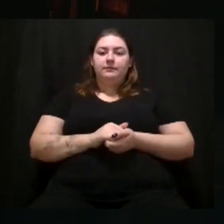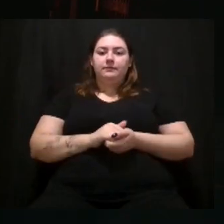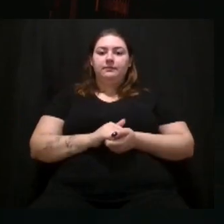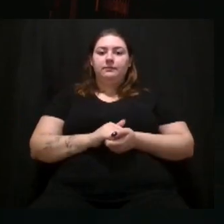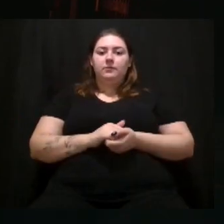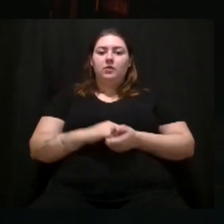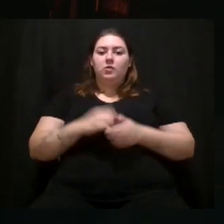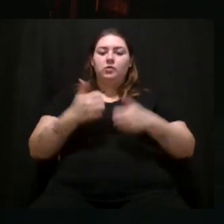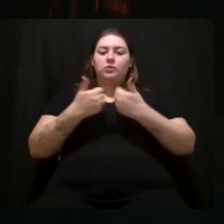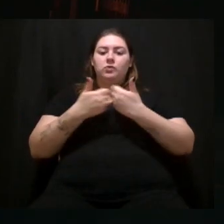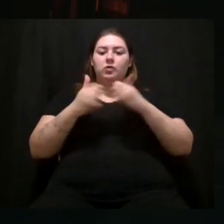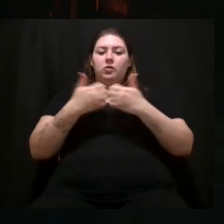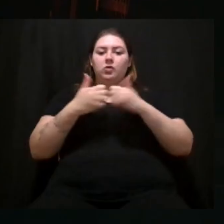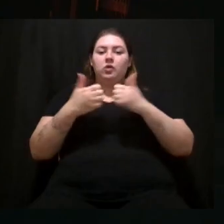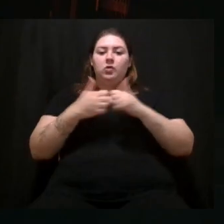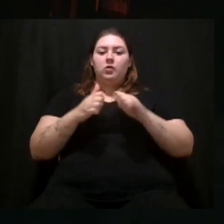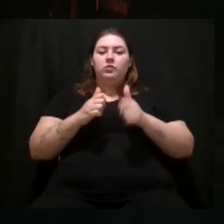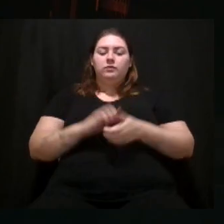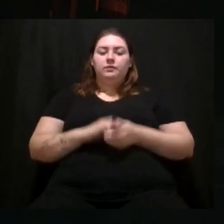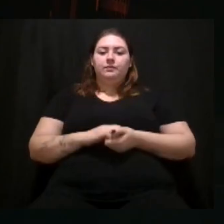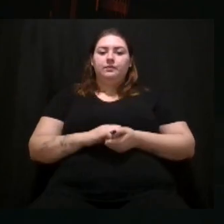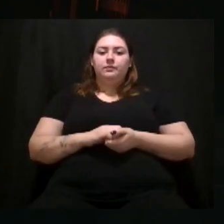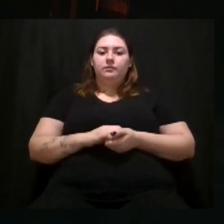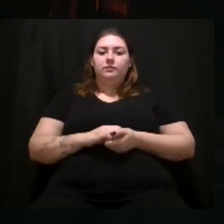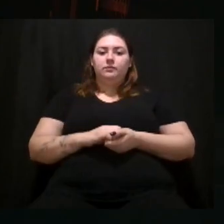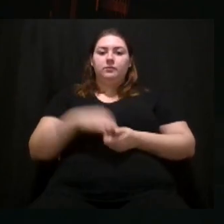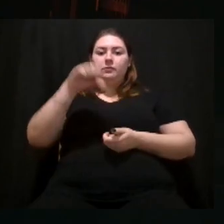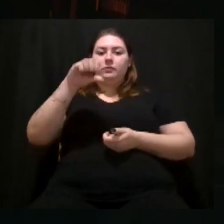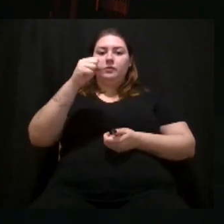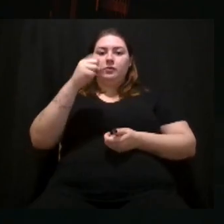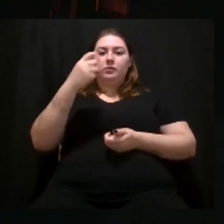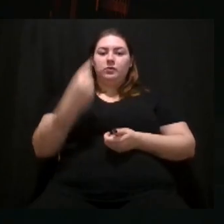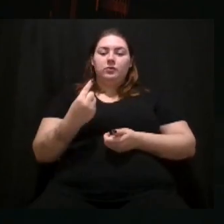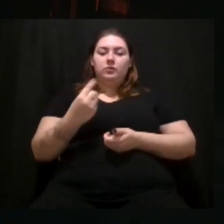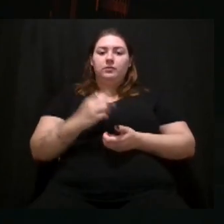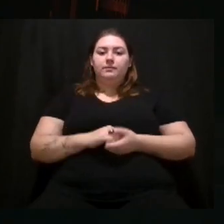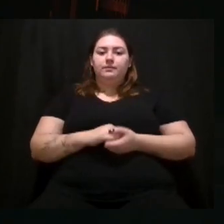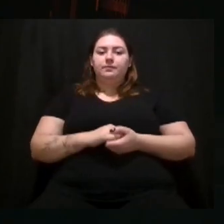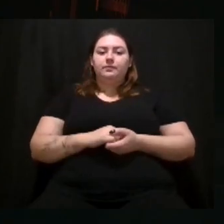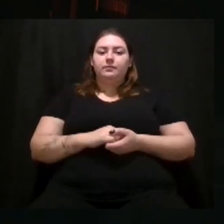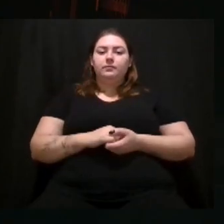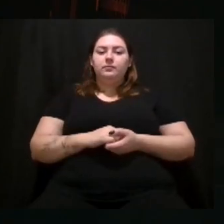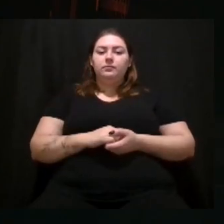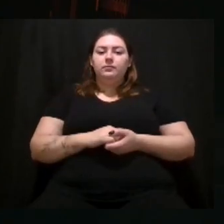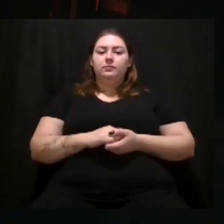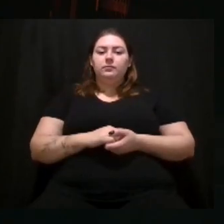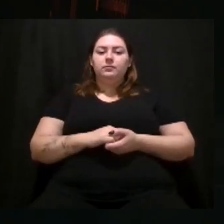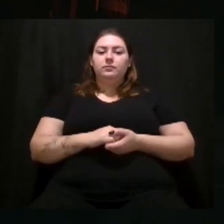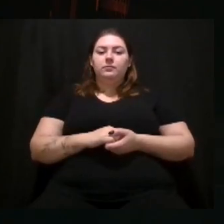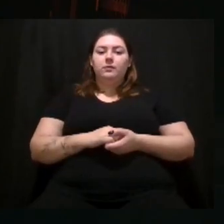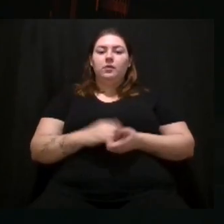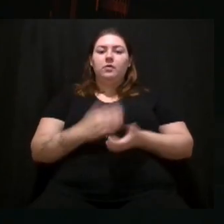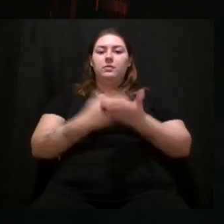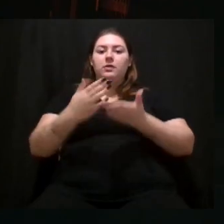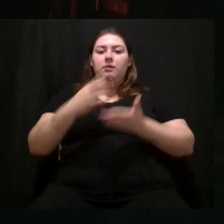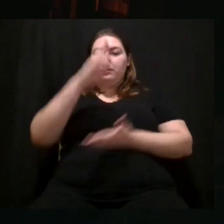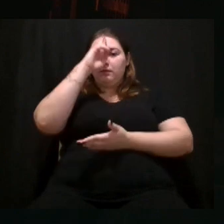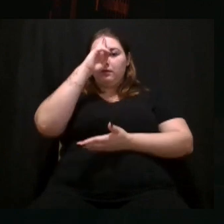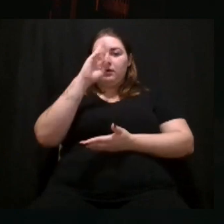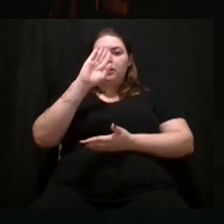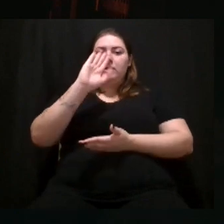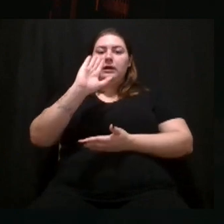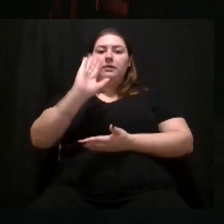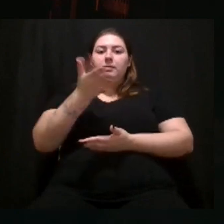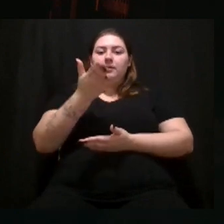o Terminal Central à Praça Arautos da Paz. 2 ônibus temáticos vão circular a partir do 12h30, com intervalos de 24 minutos.